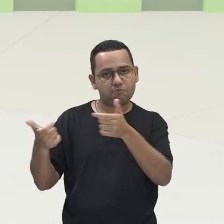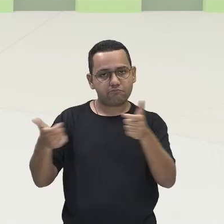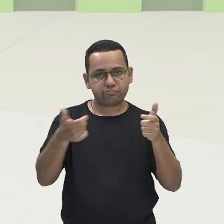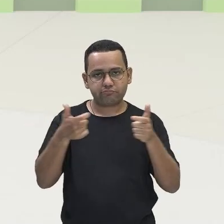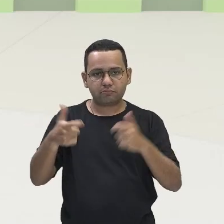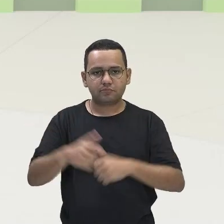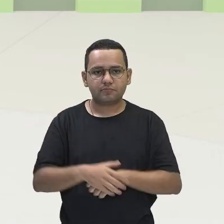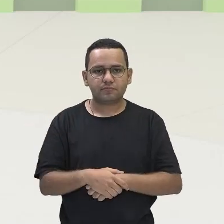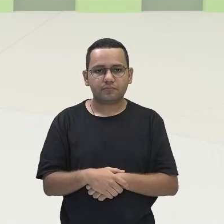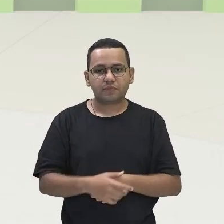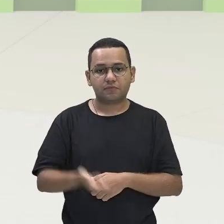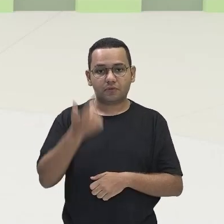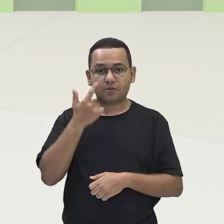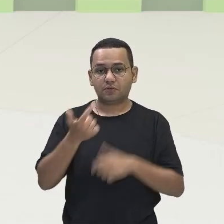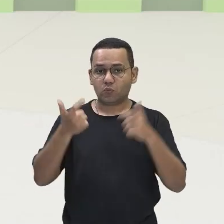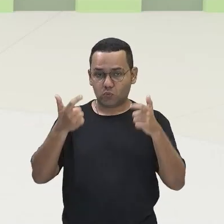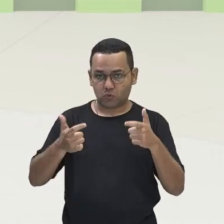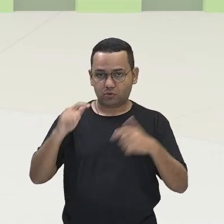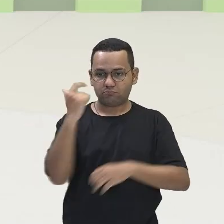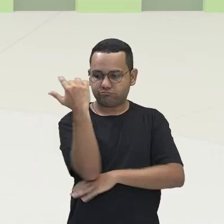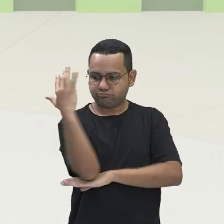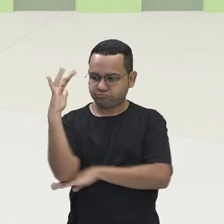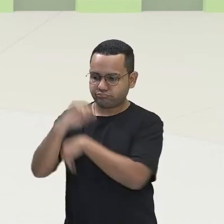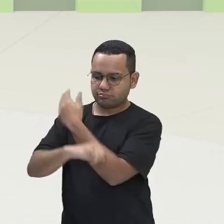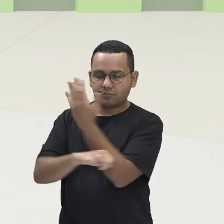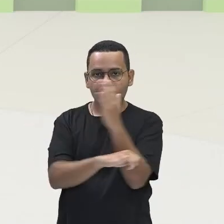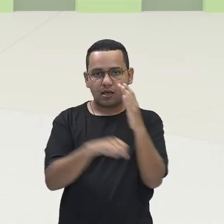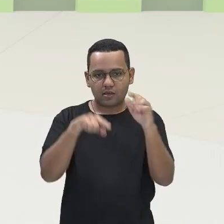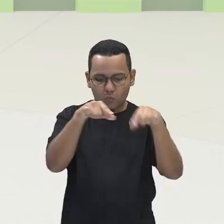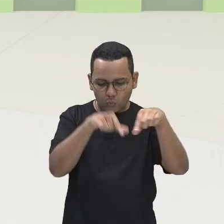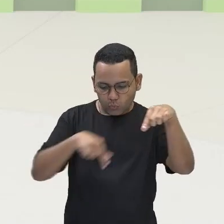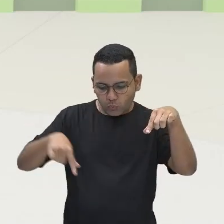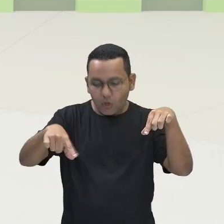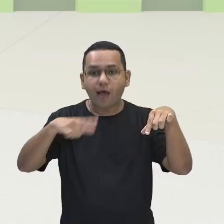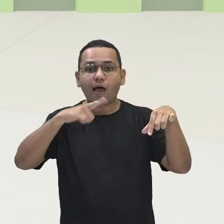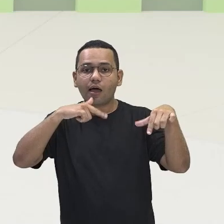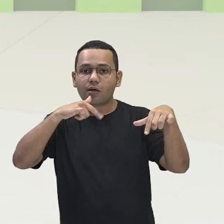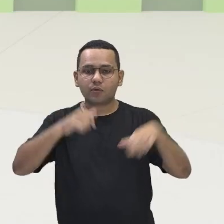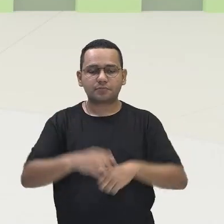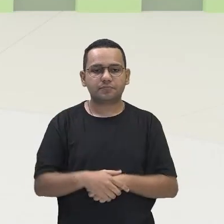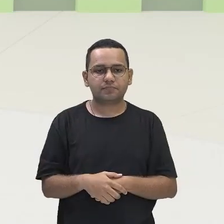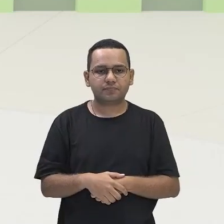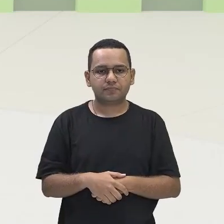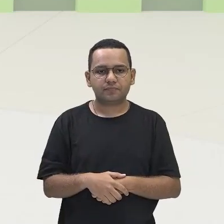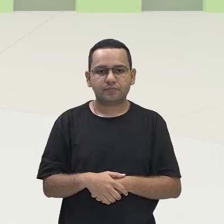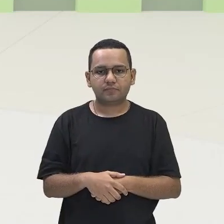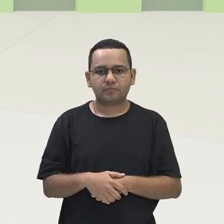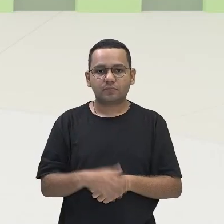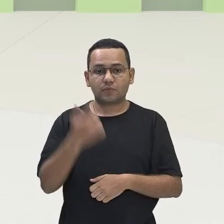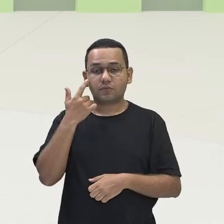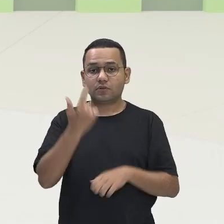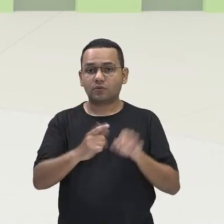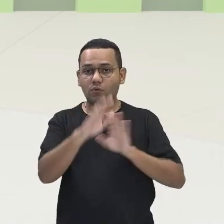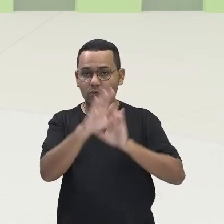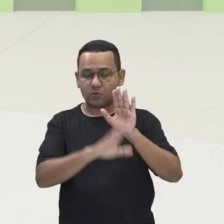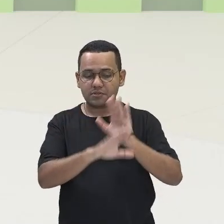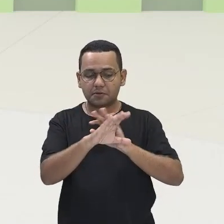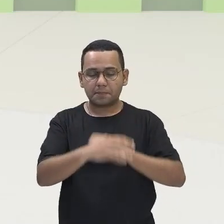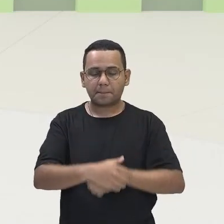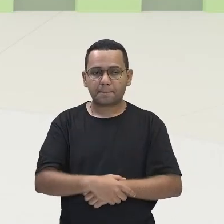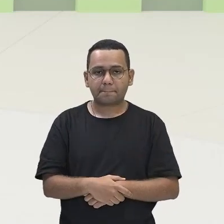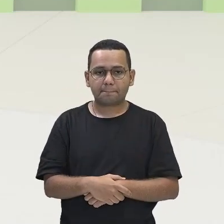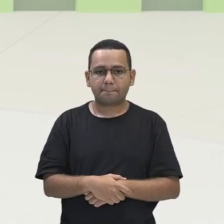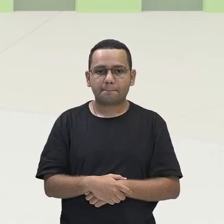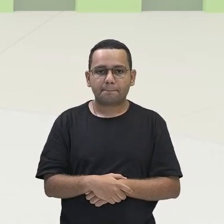de floresta com rios, e aqui nós já vamos ver o que significa, né, o conceito ali de meio ambiente, que